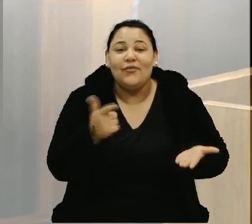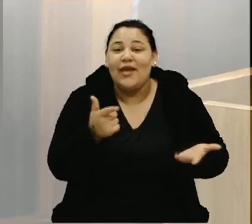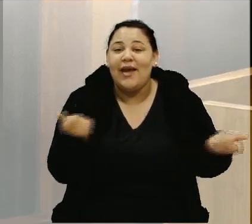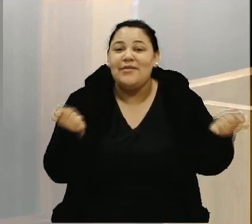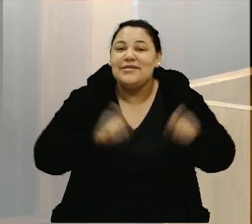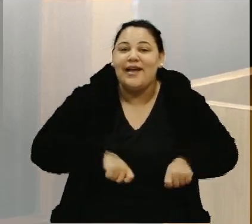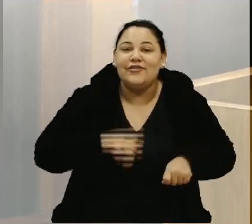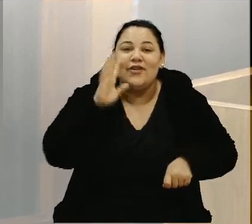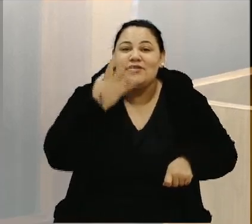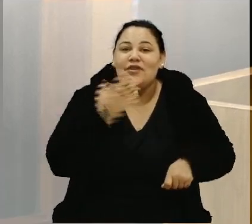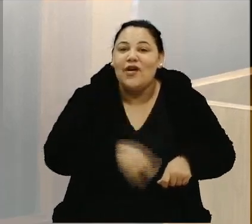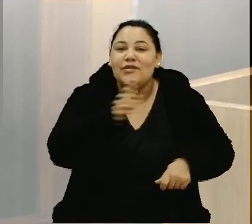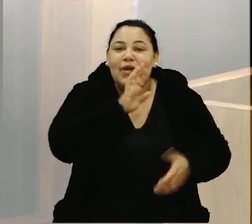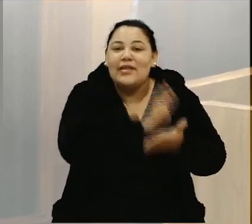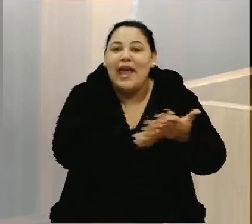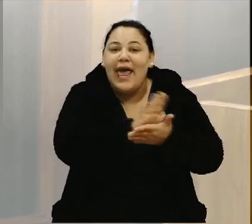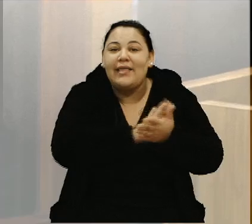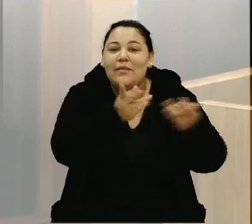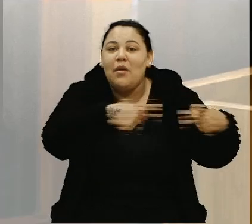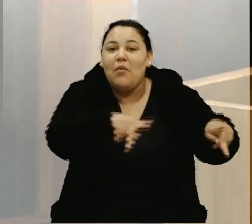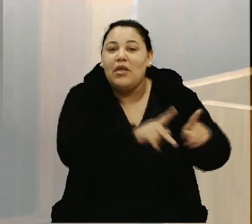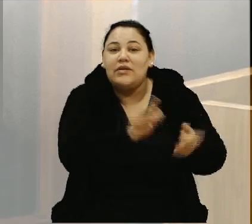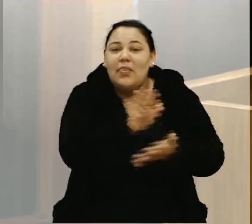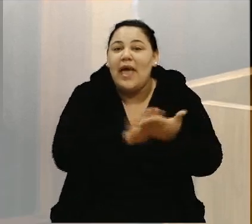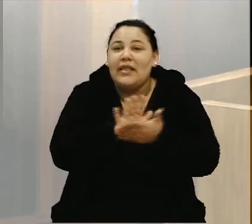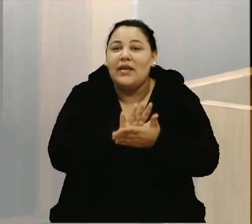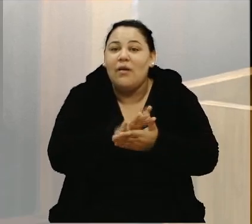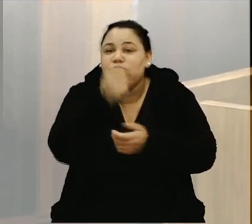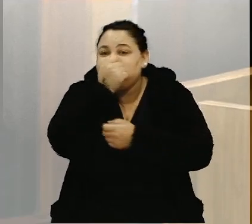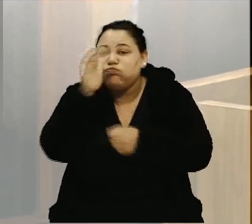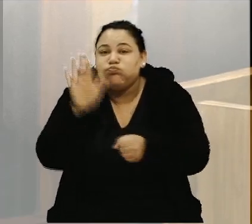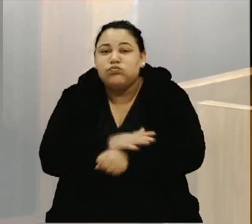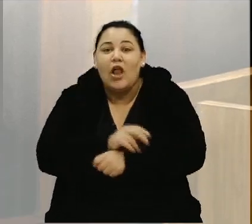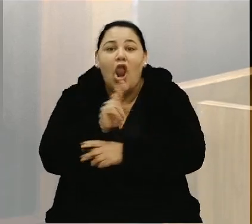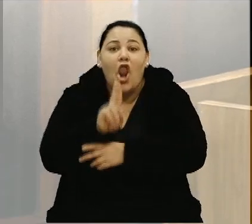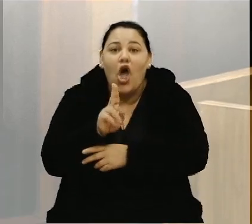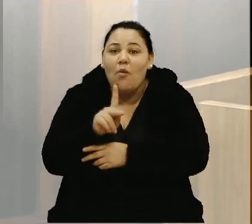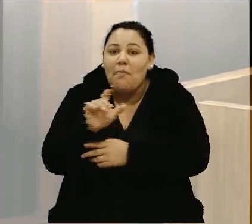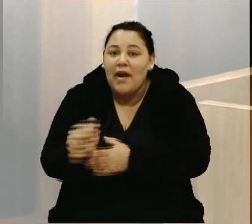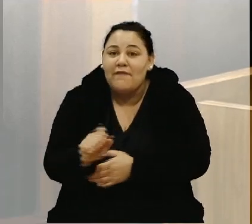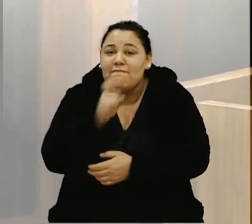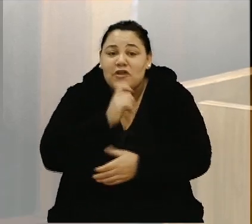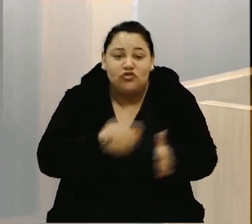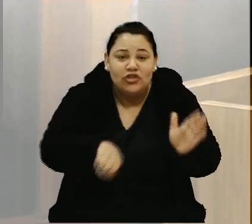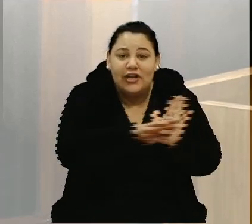nenhuma resposta para a população, com UPAs lotadas, o frio chegando e sem buscar